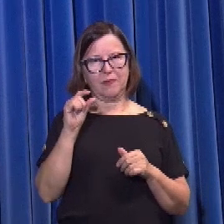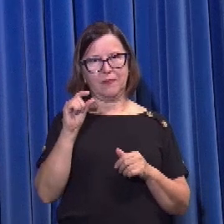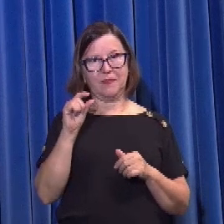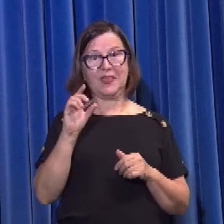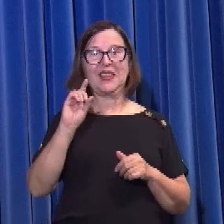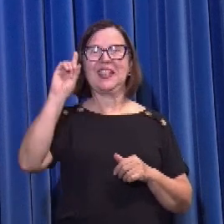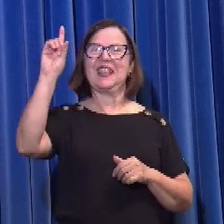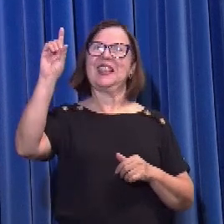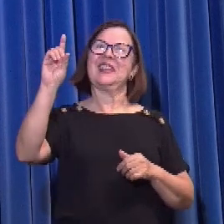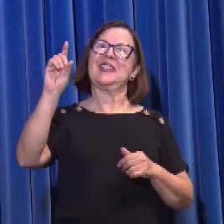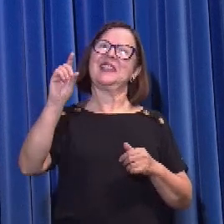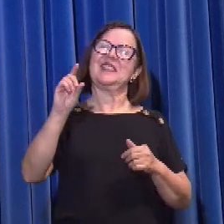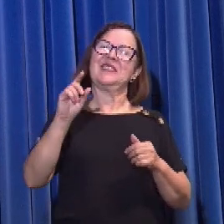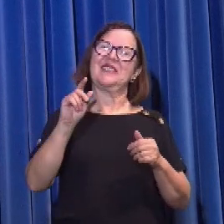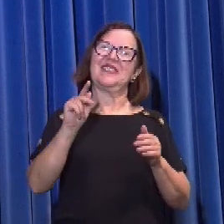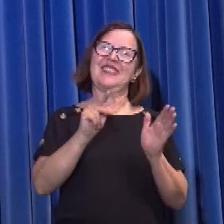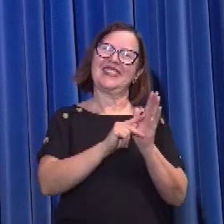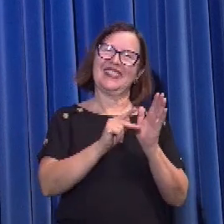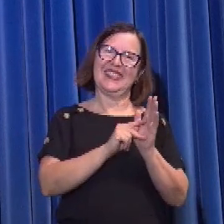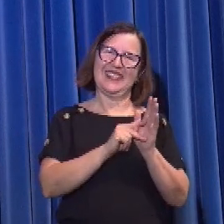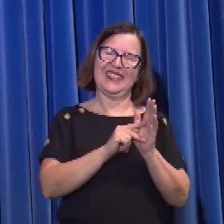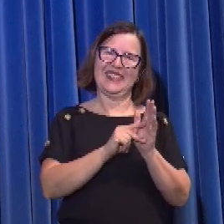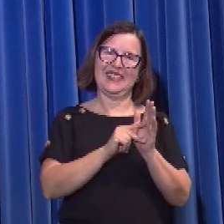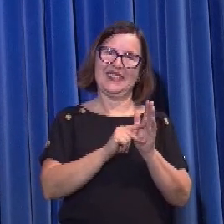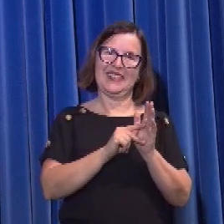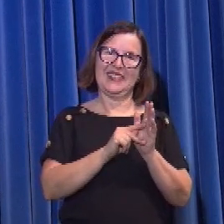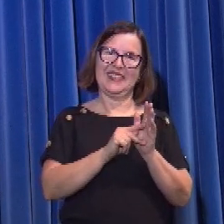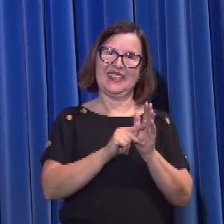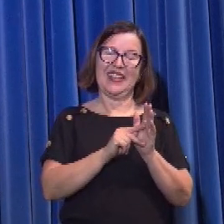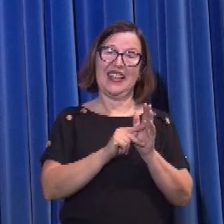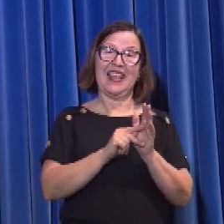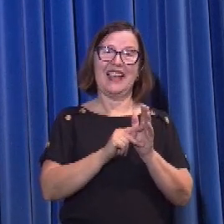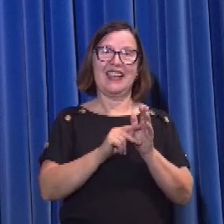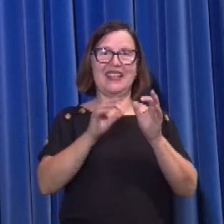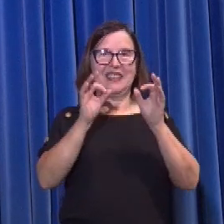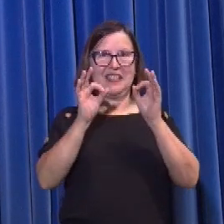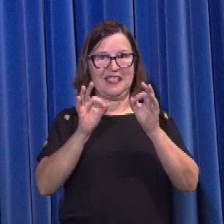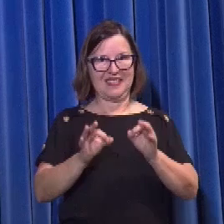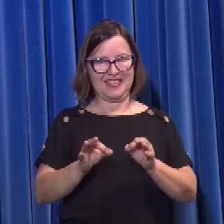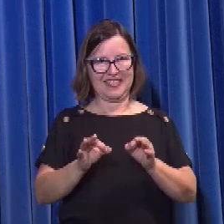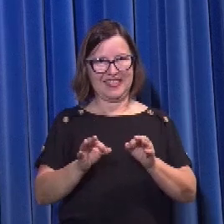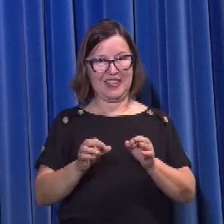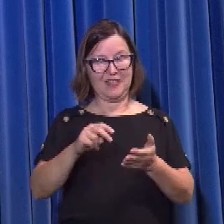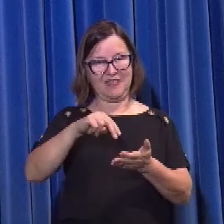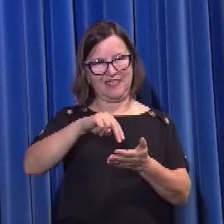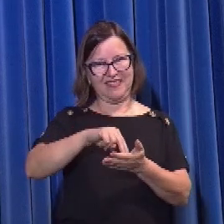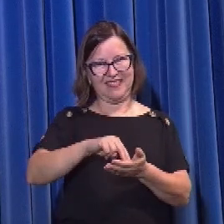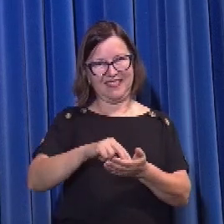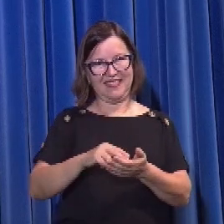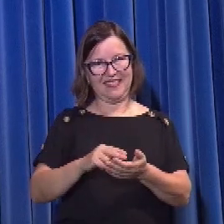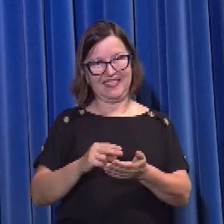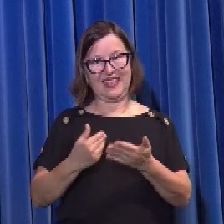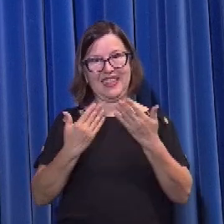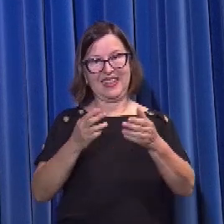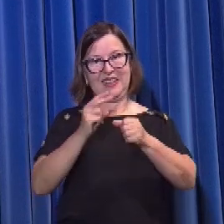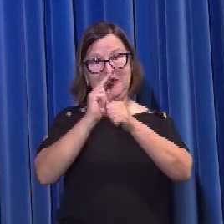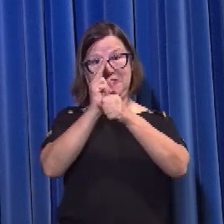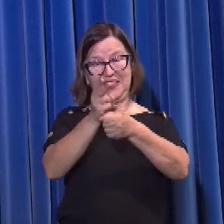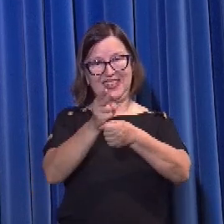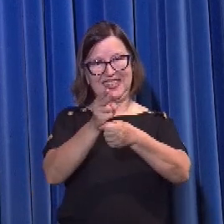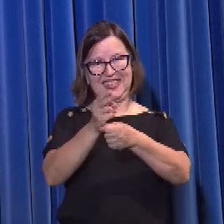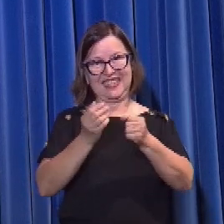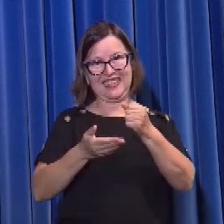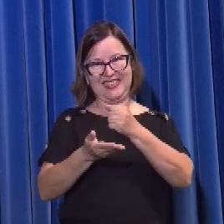Ele mesmo vos há de aperfeiçoar, firmar, fortificar e fundamentar.